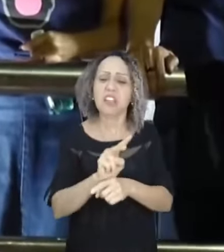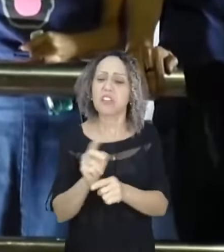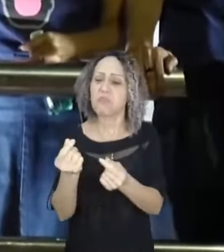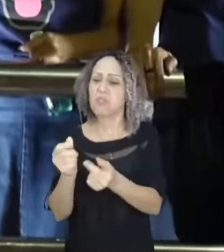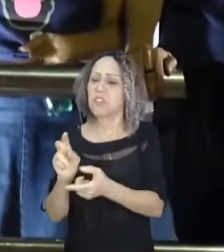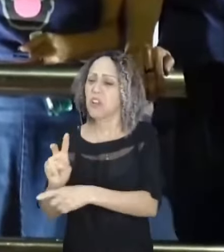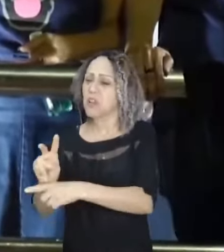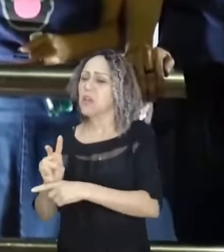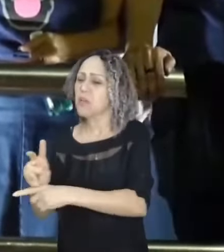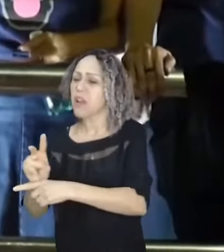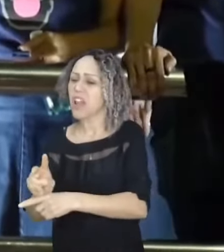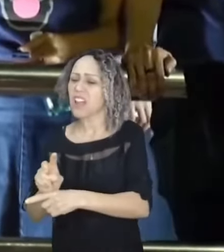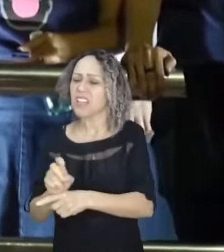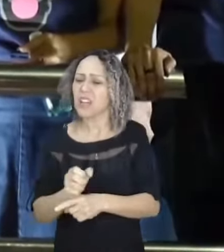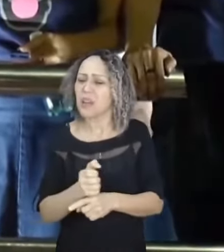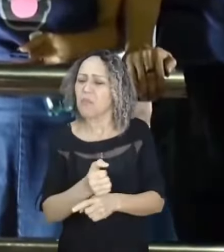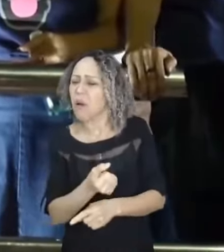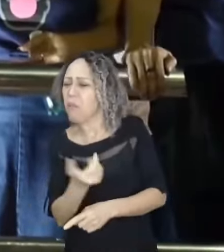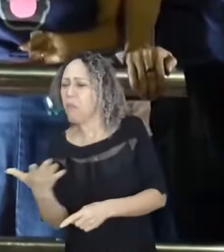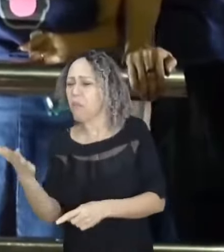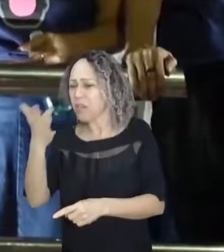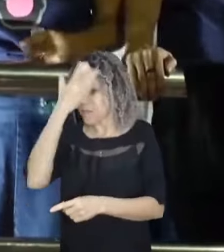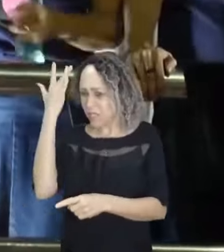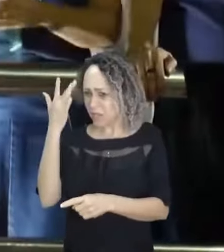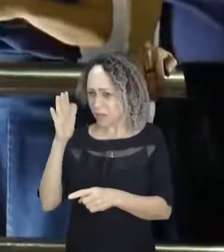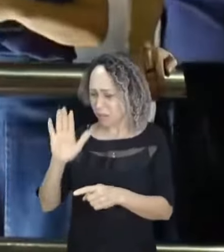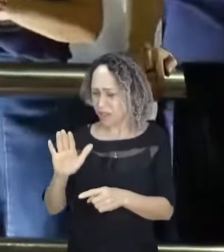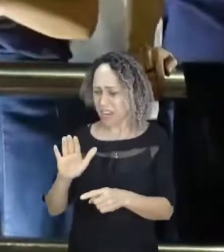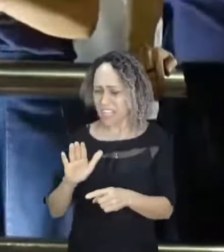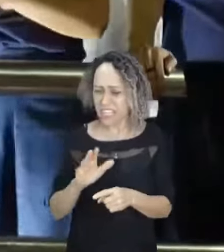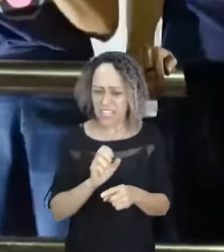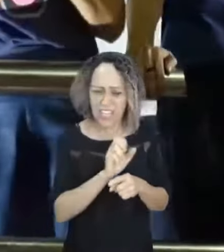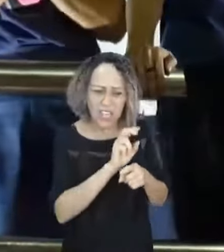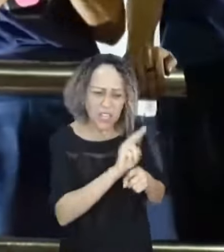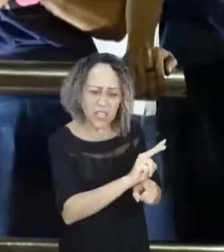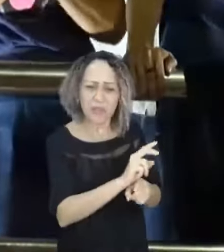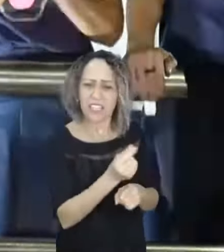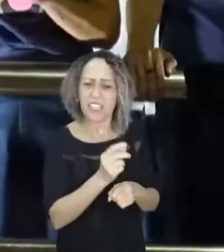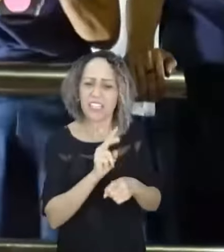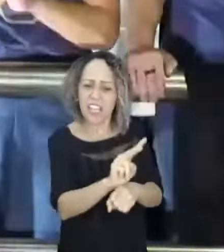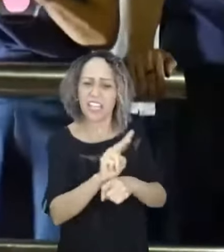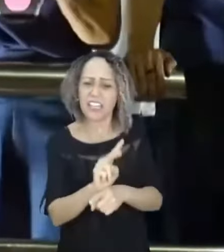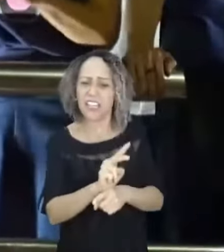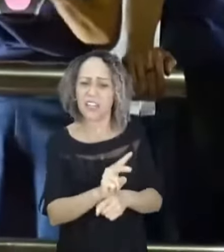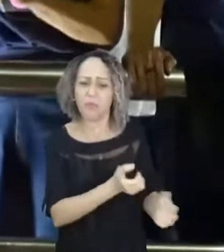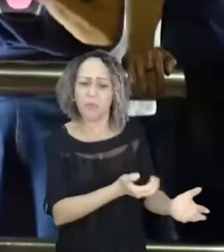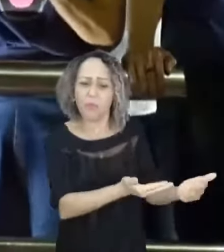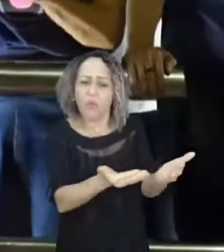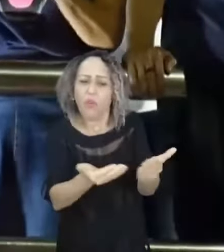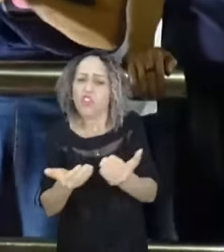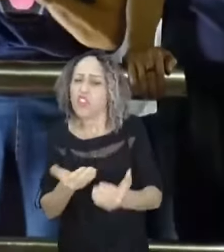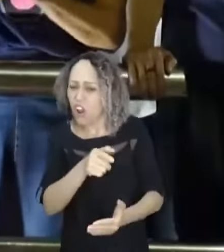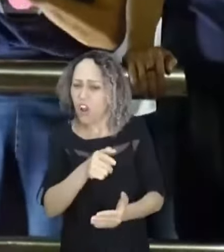emprestar para um adolescente se formar profissionalmente, porque ele vai devolver ao